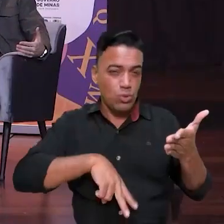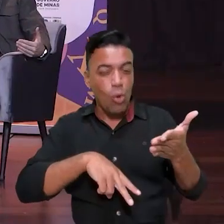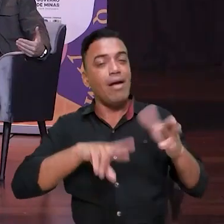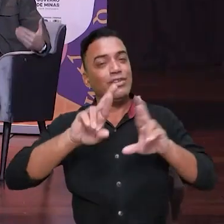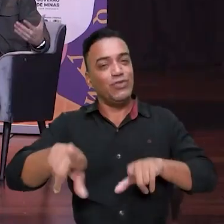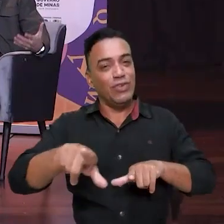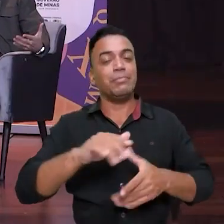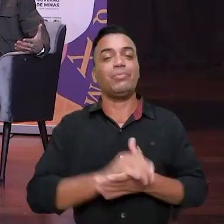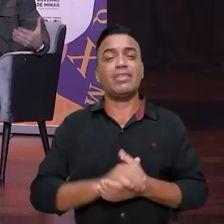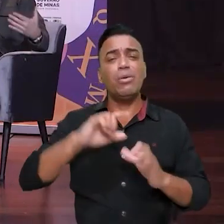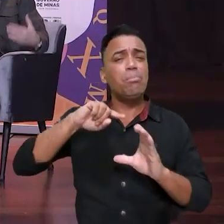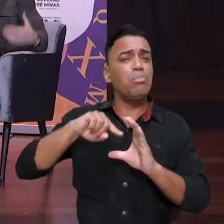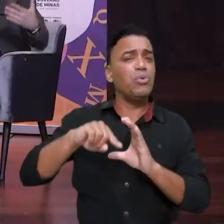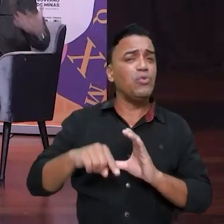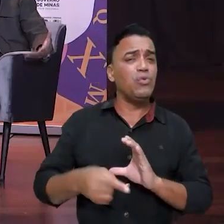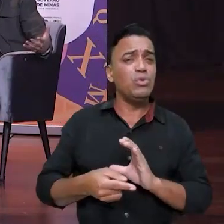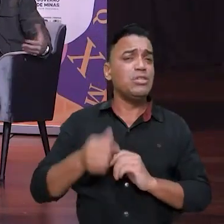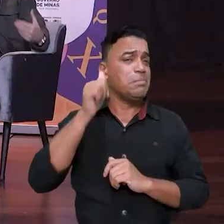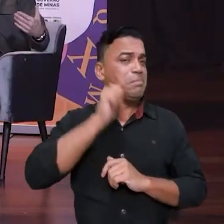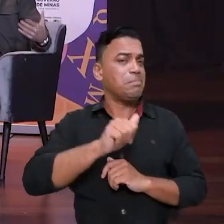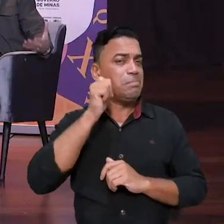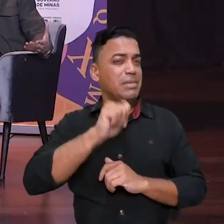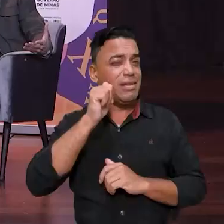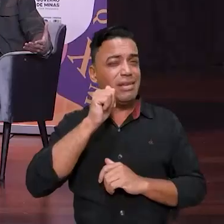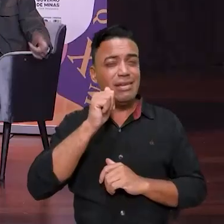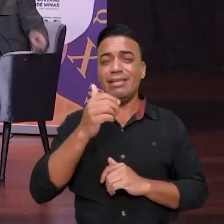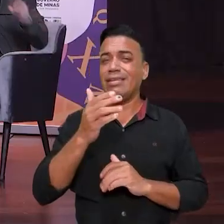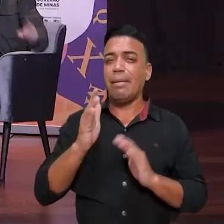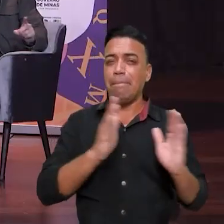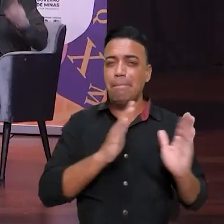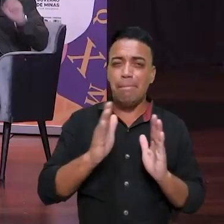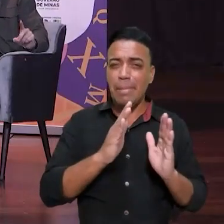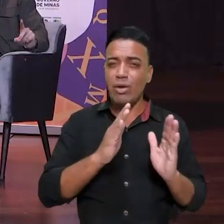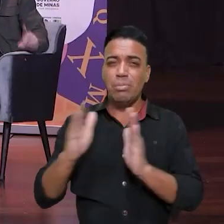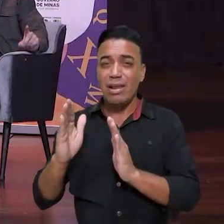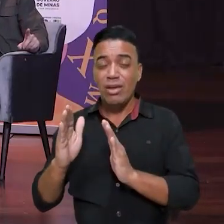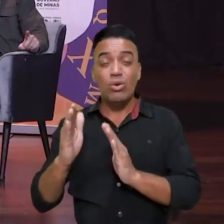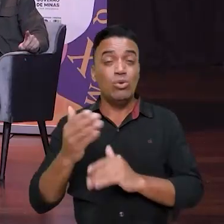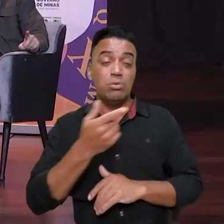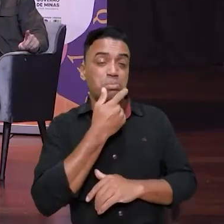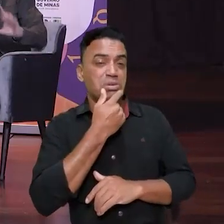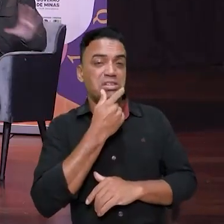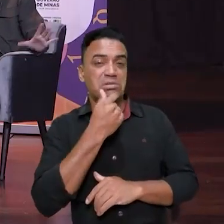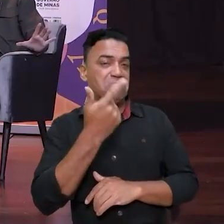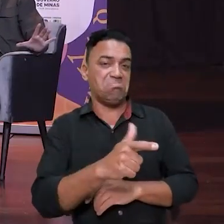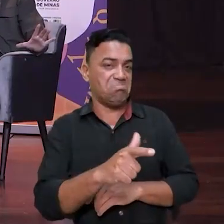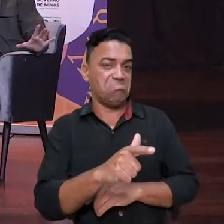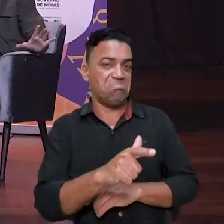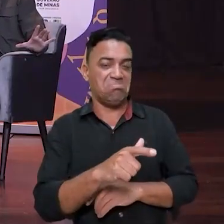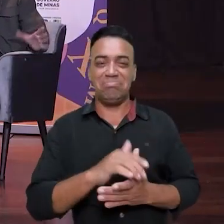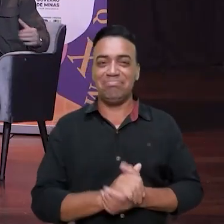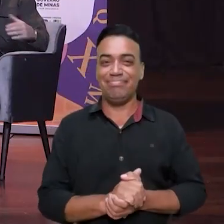diferente. A profundidade que temos das meninas, dos 2 primeiros setênios, nós não encontramos dos meninos. Não